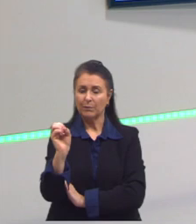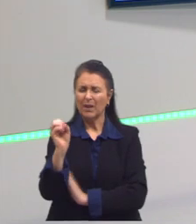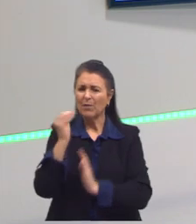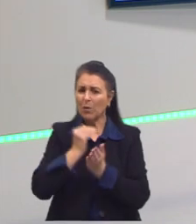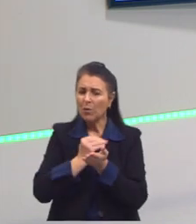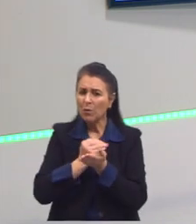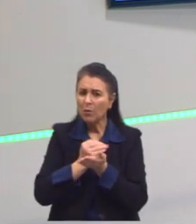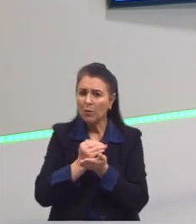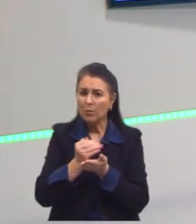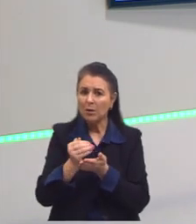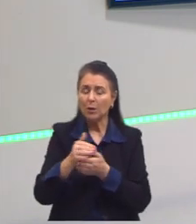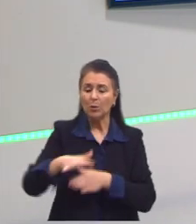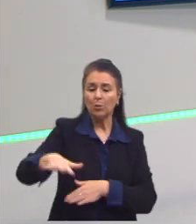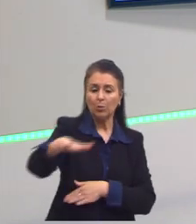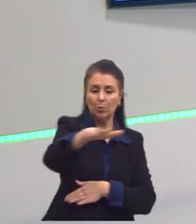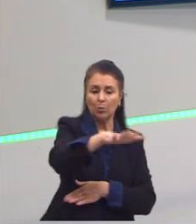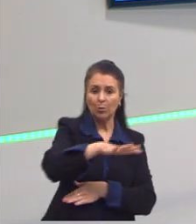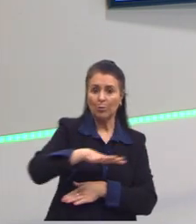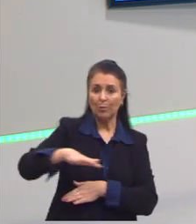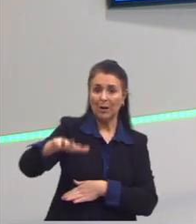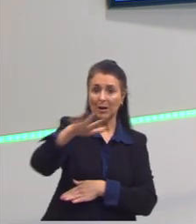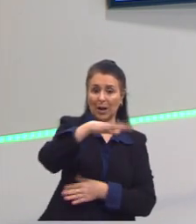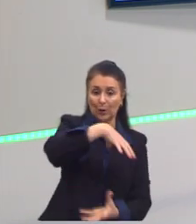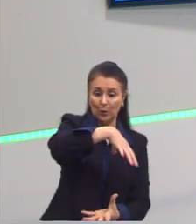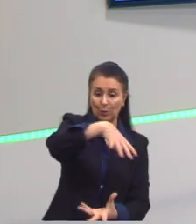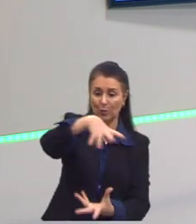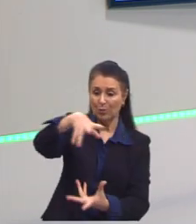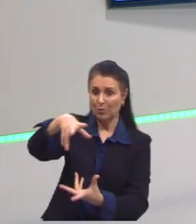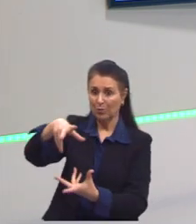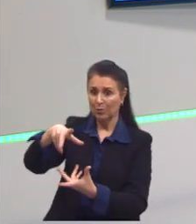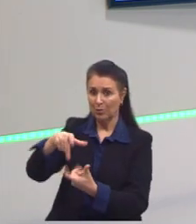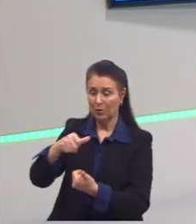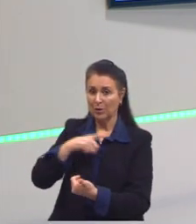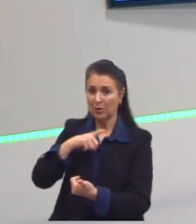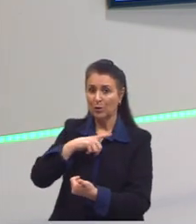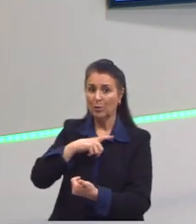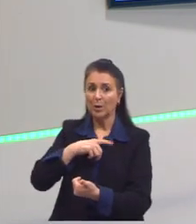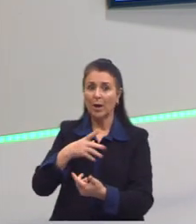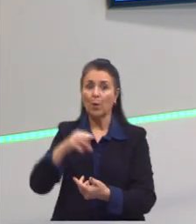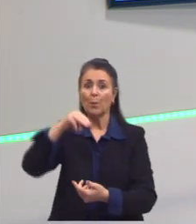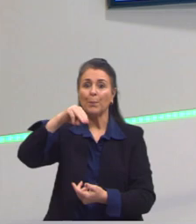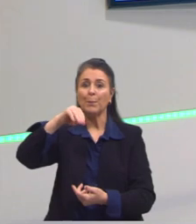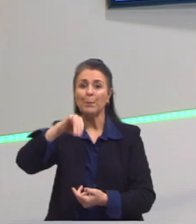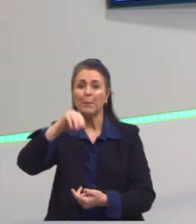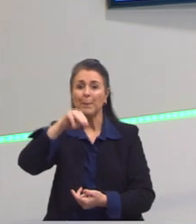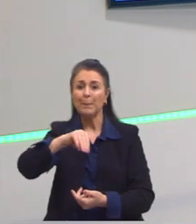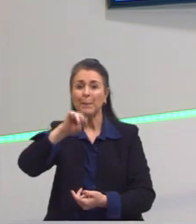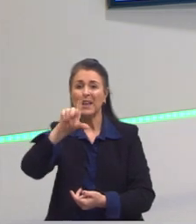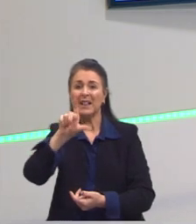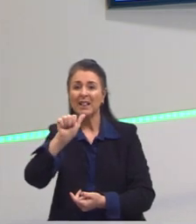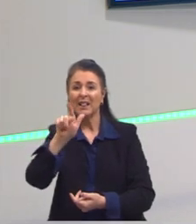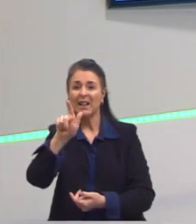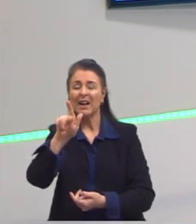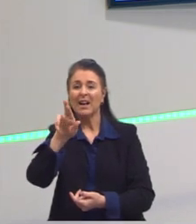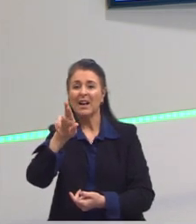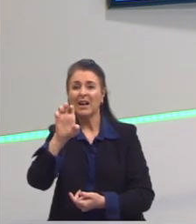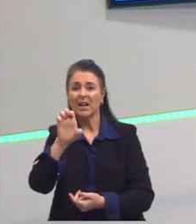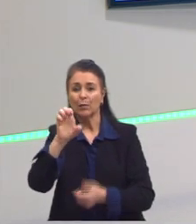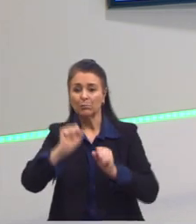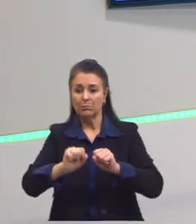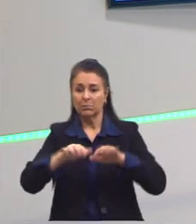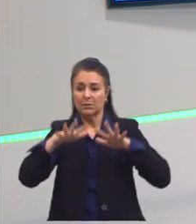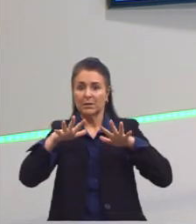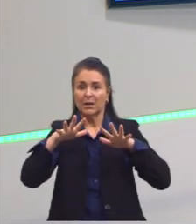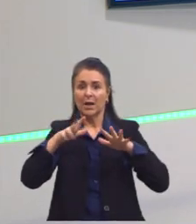entrando no mercado internacional né E aí a gente tem aquilo que a gente chama de milagre econômico tá então áreas